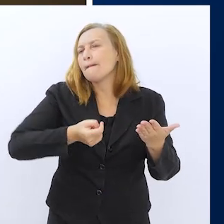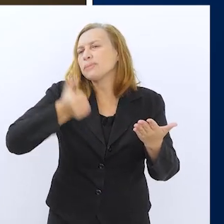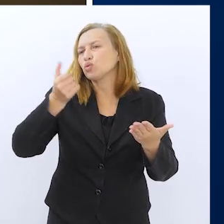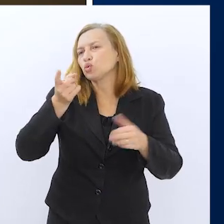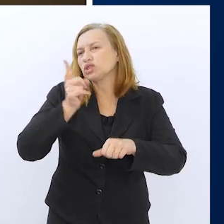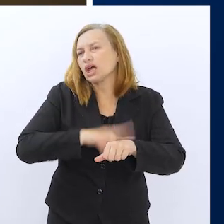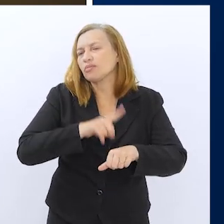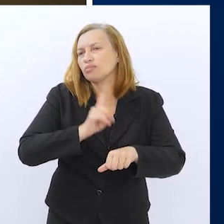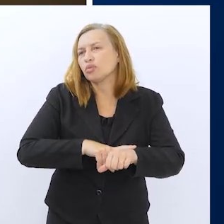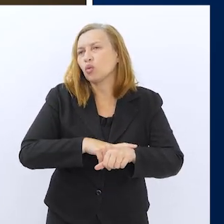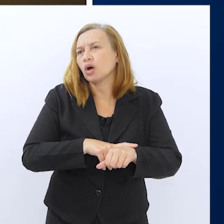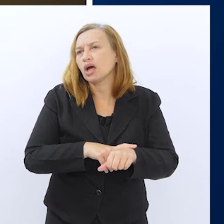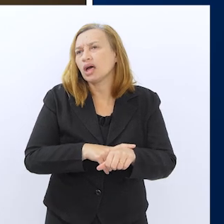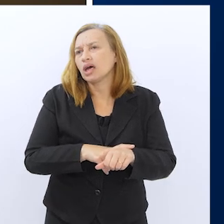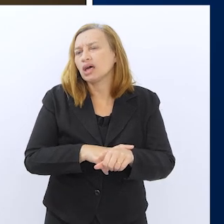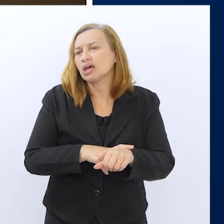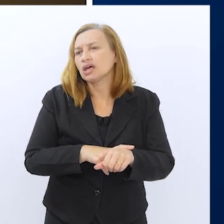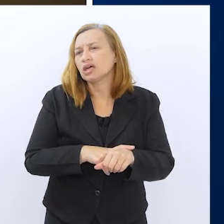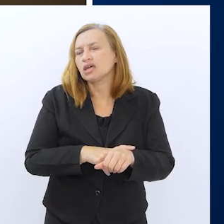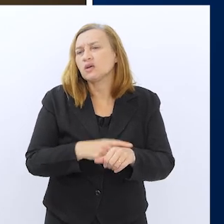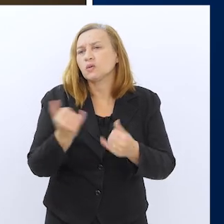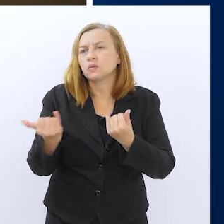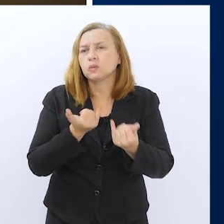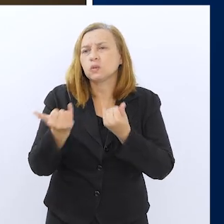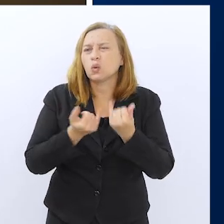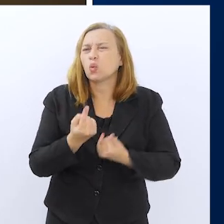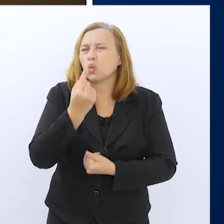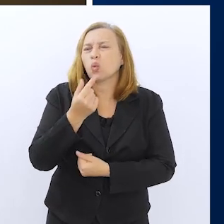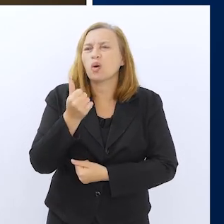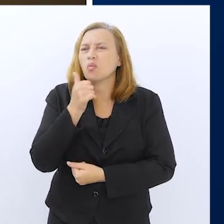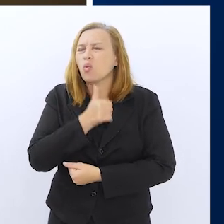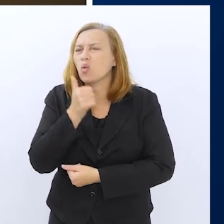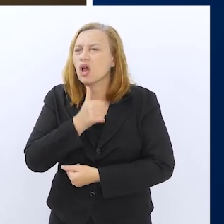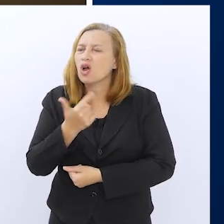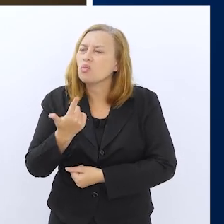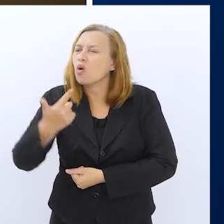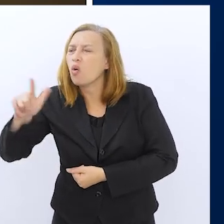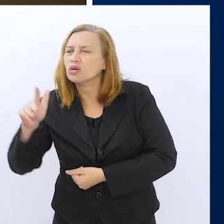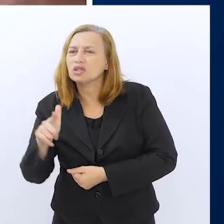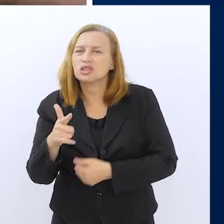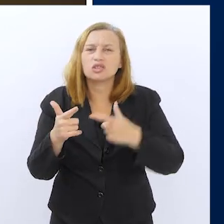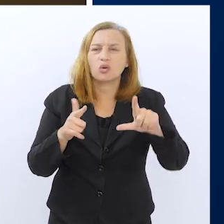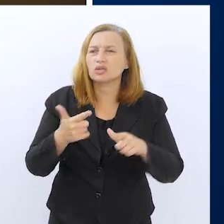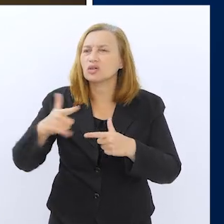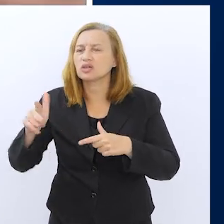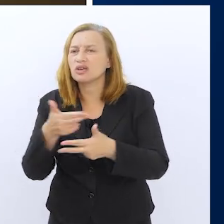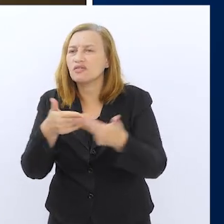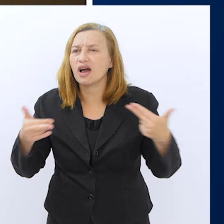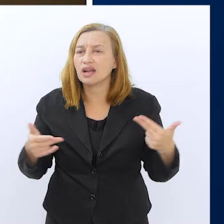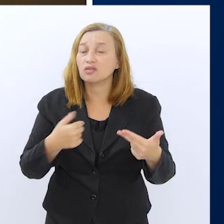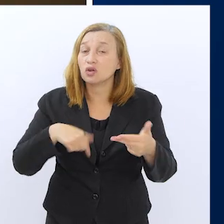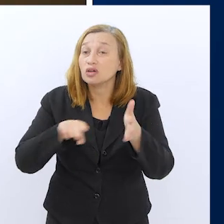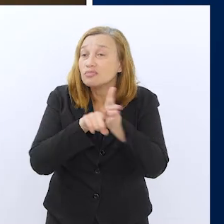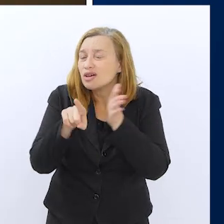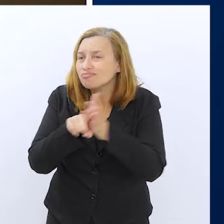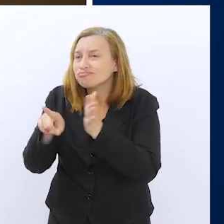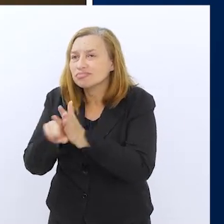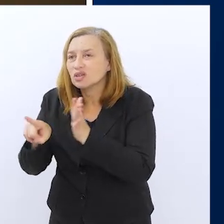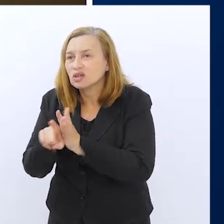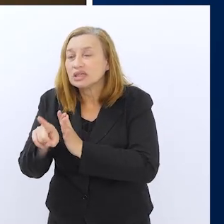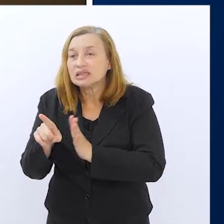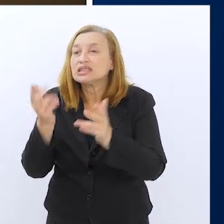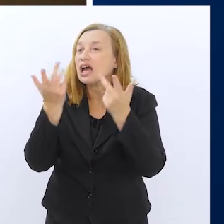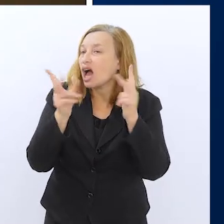uma reportagem também há pouco tempo, né, de uma mulher, e tem várias, como várias outras assim, né, quando a gente